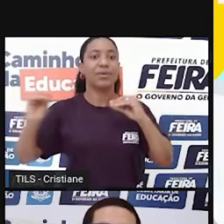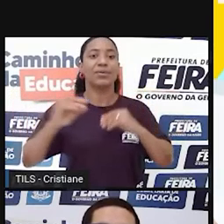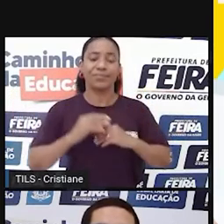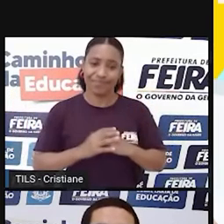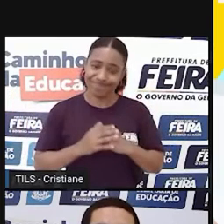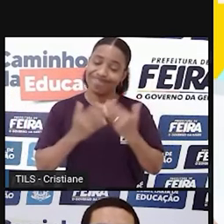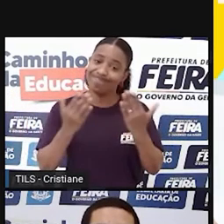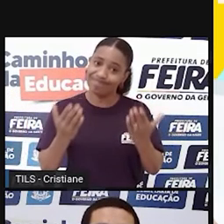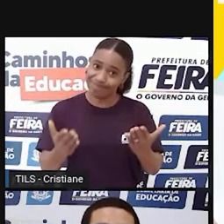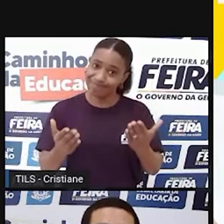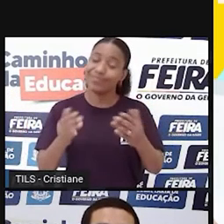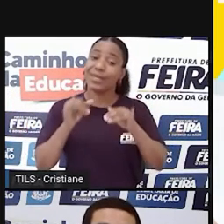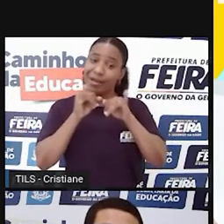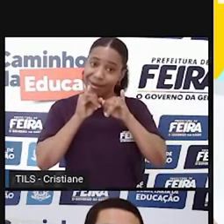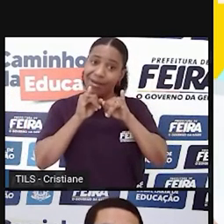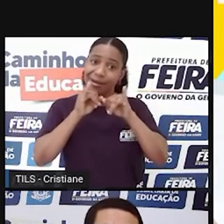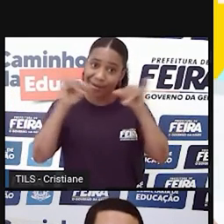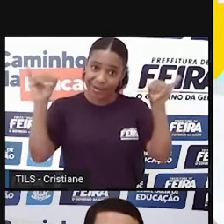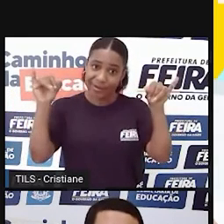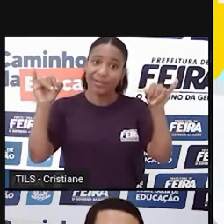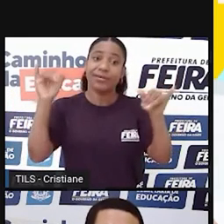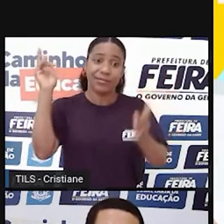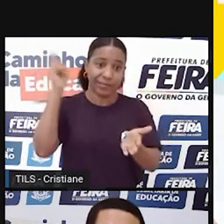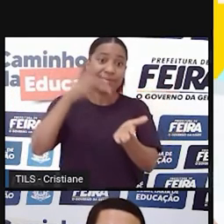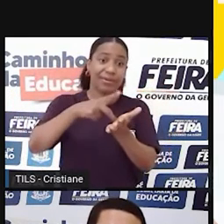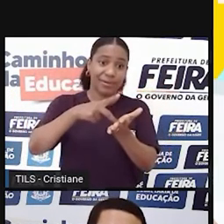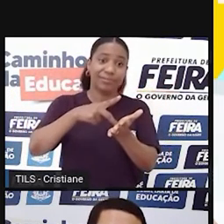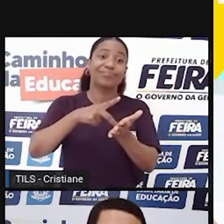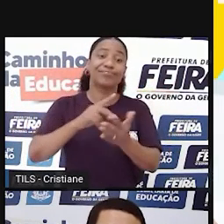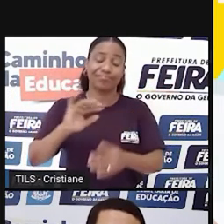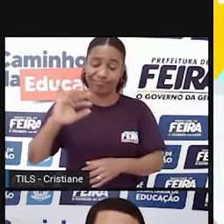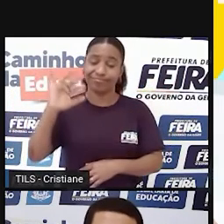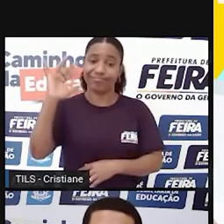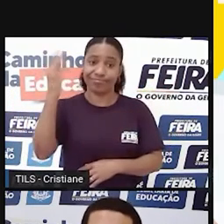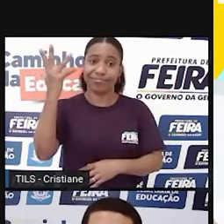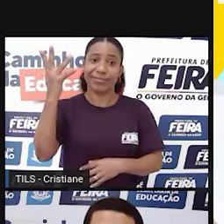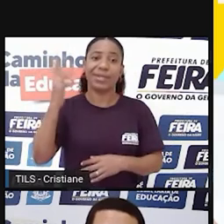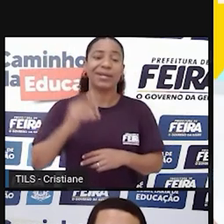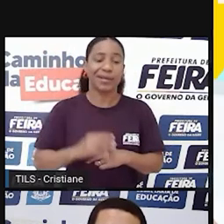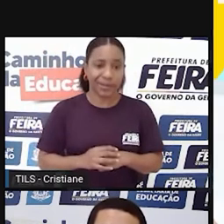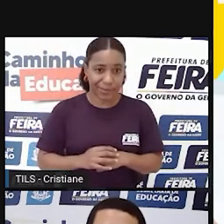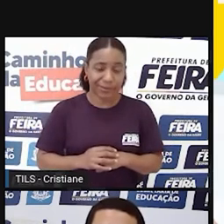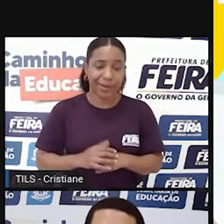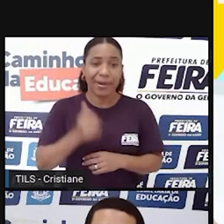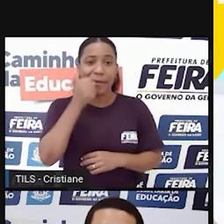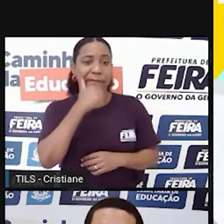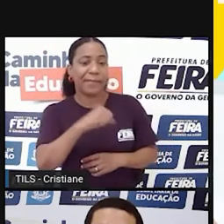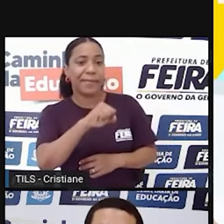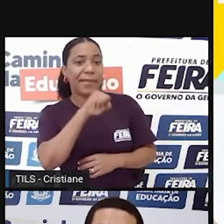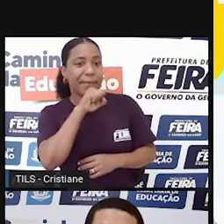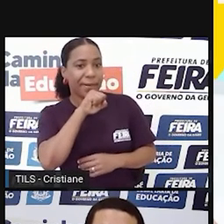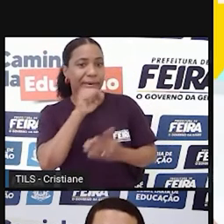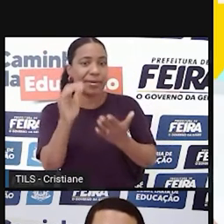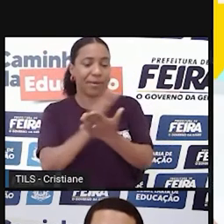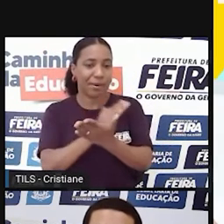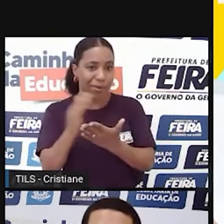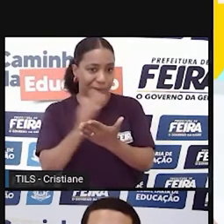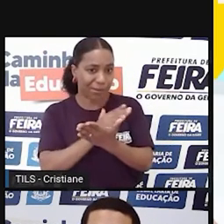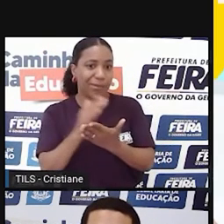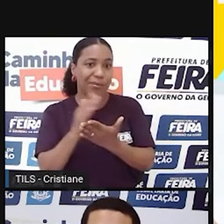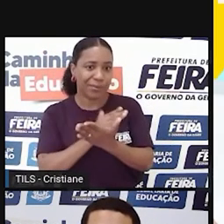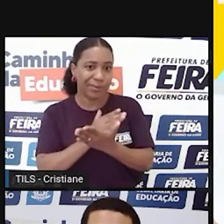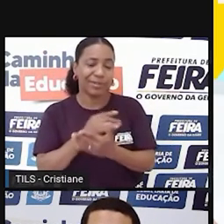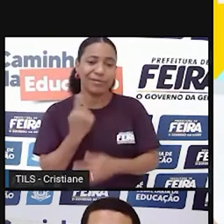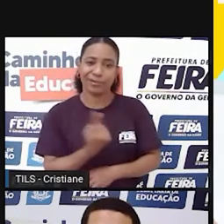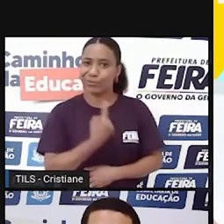essa informação aqui para vocês, mas muitas mães, elas são abandonadas, né? Elas têm que se virar para cuidar do filho.